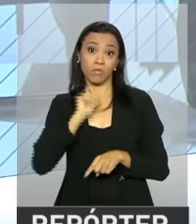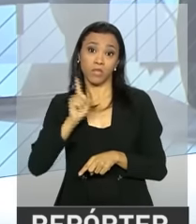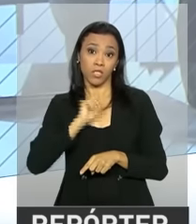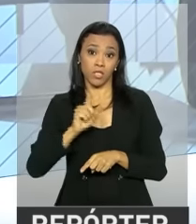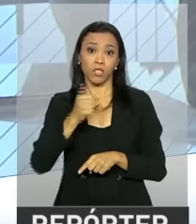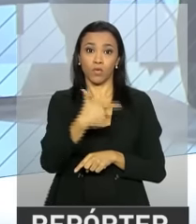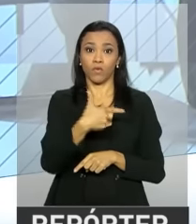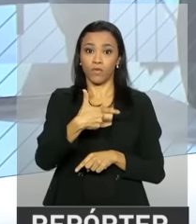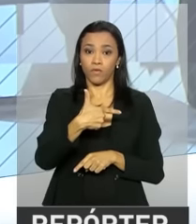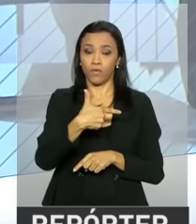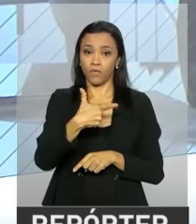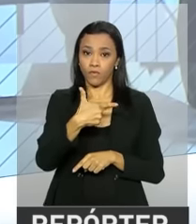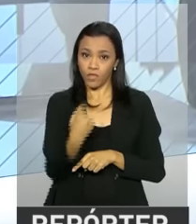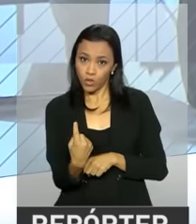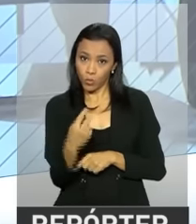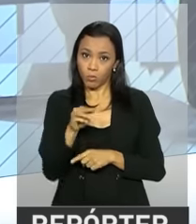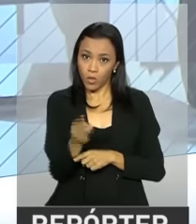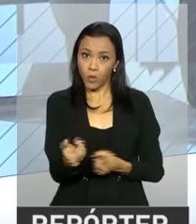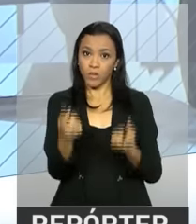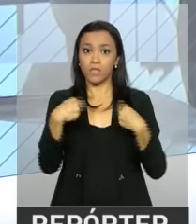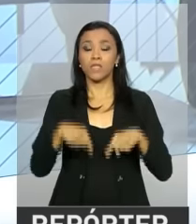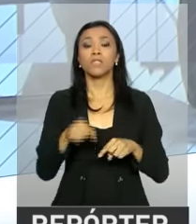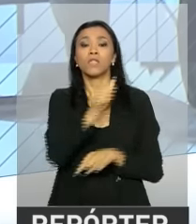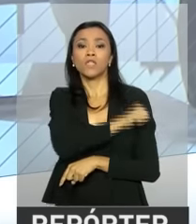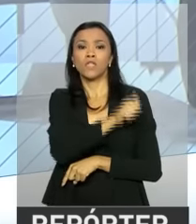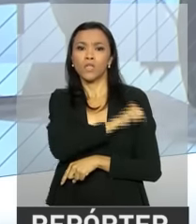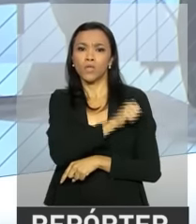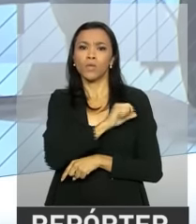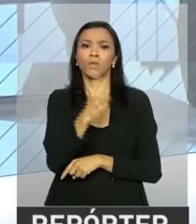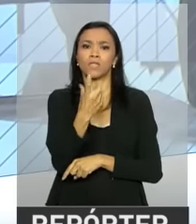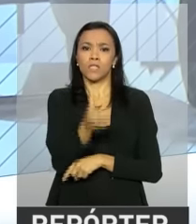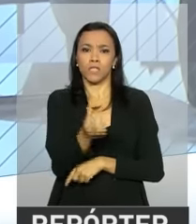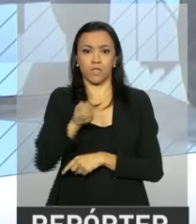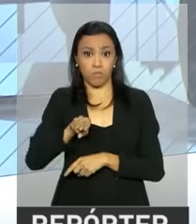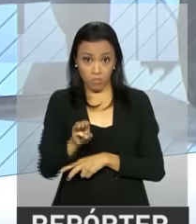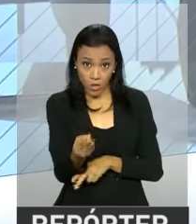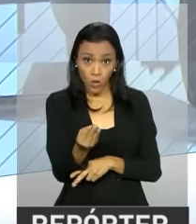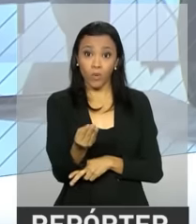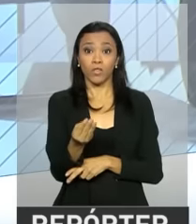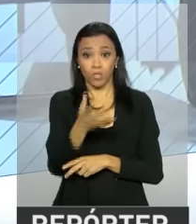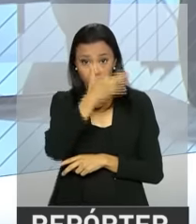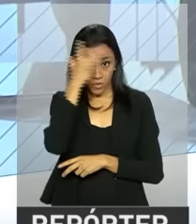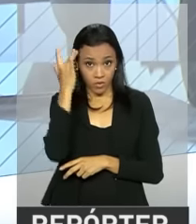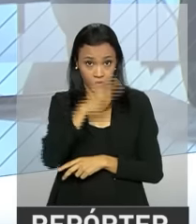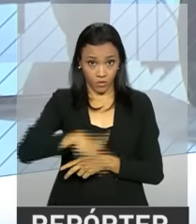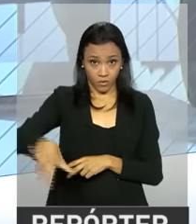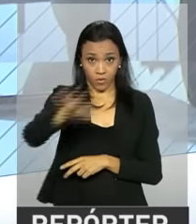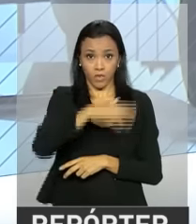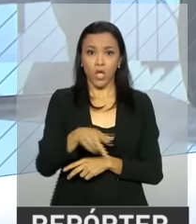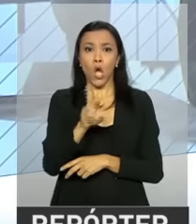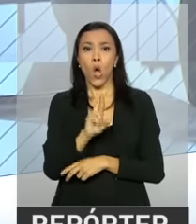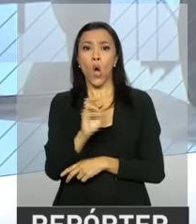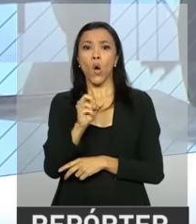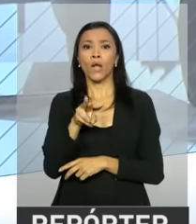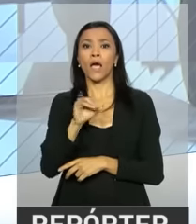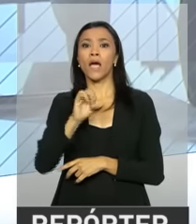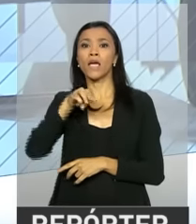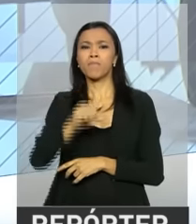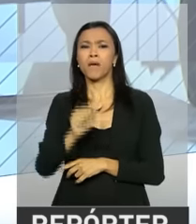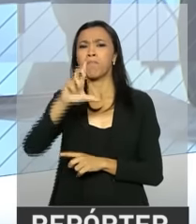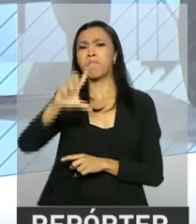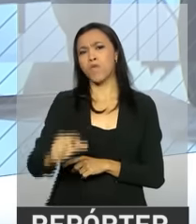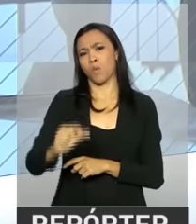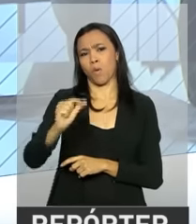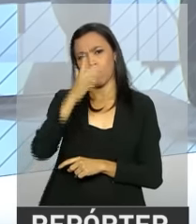Gerais com 20 milhões de habitantes e em terceiro lugar Rio de Janeiro com 16 milhões de habitantes Roraima é o estado com a